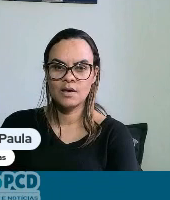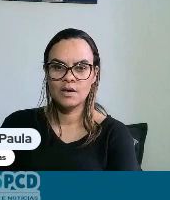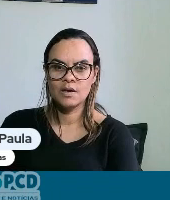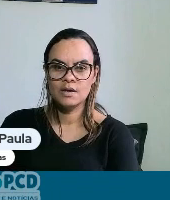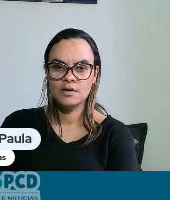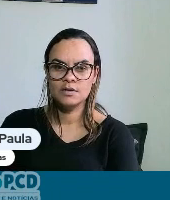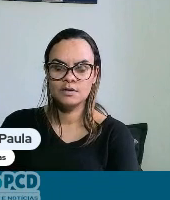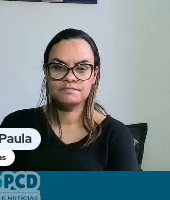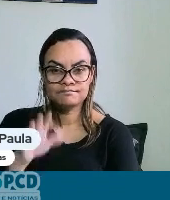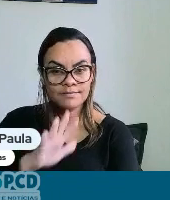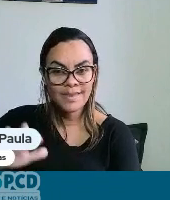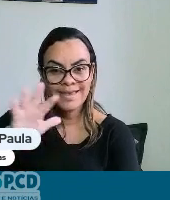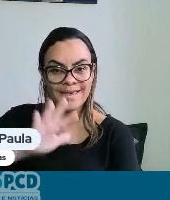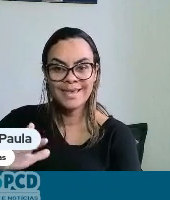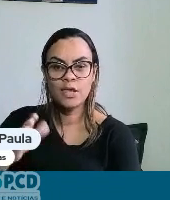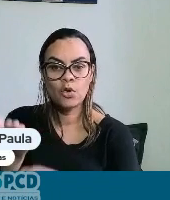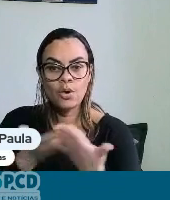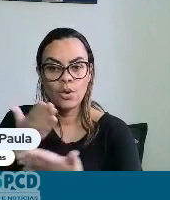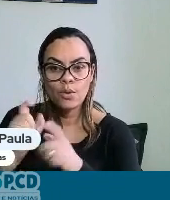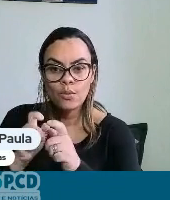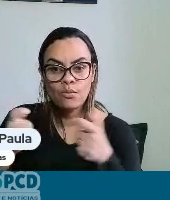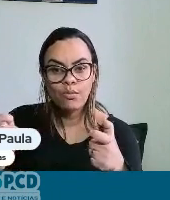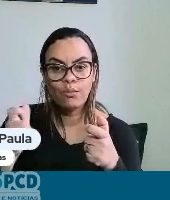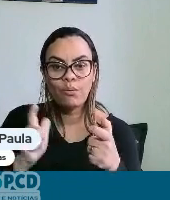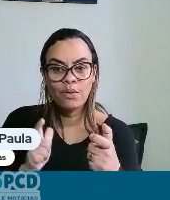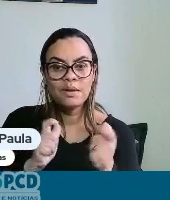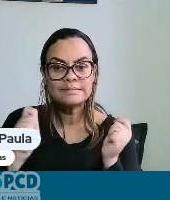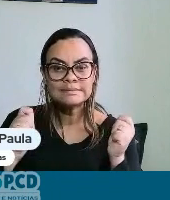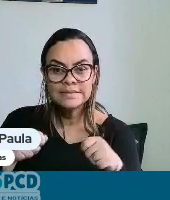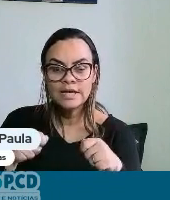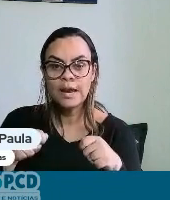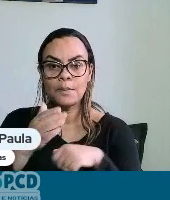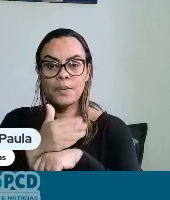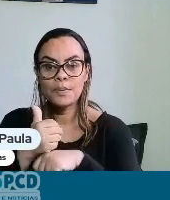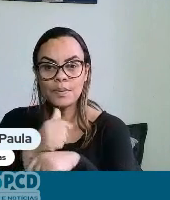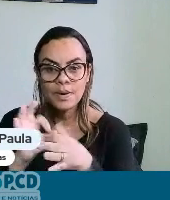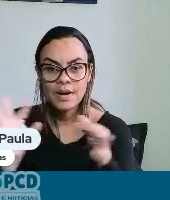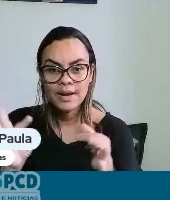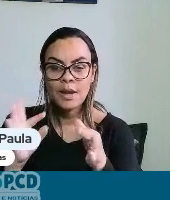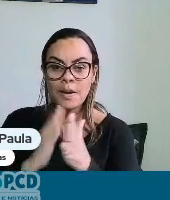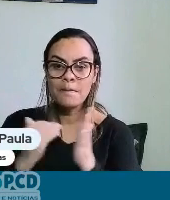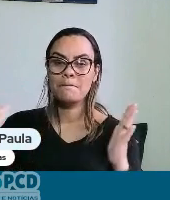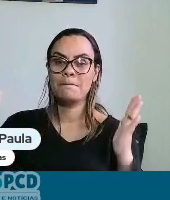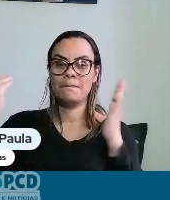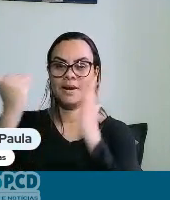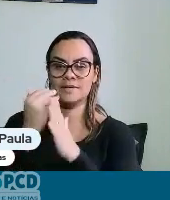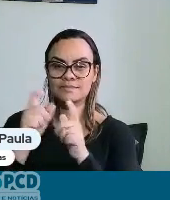para o setor de serviços, um aumento enorme e para os profissionais liberais ainda mais.